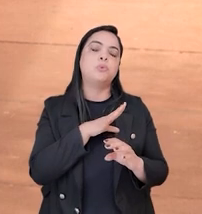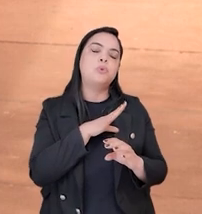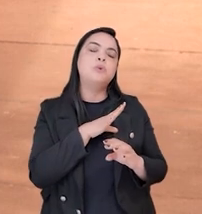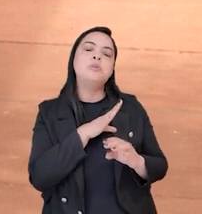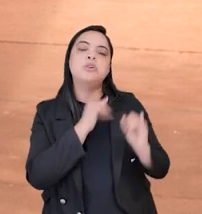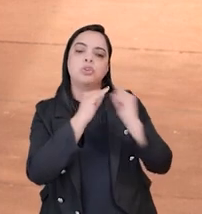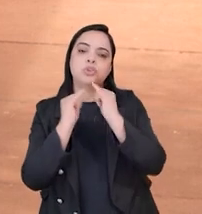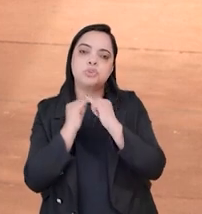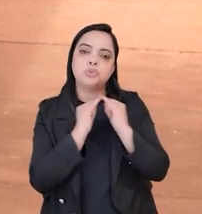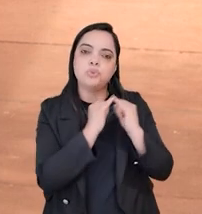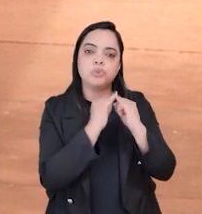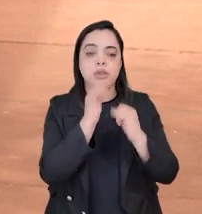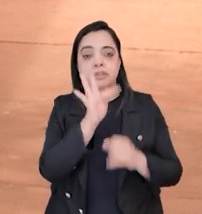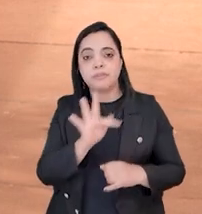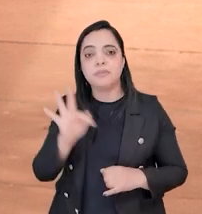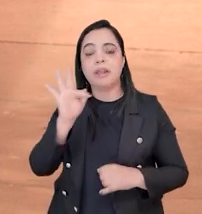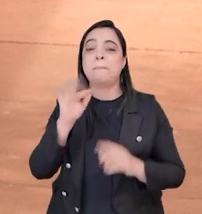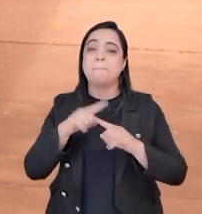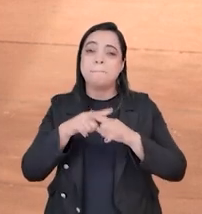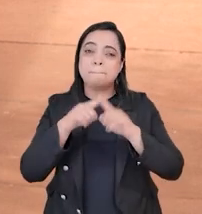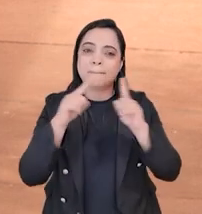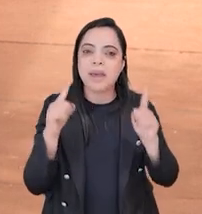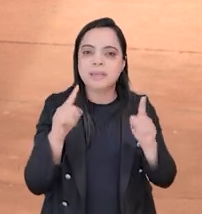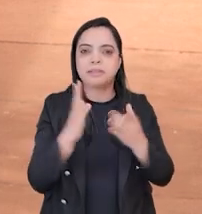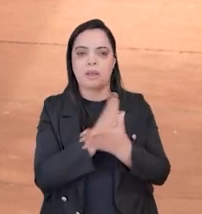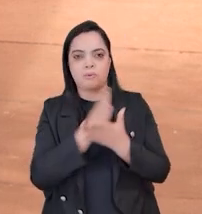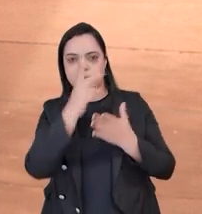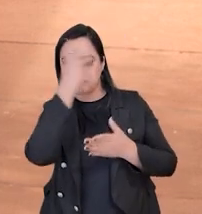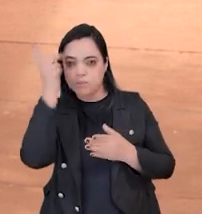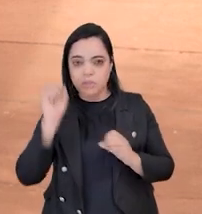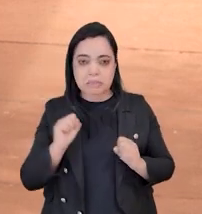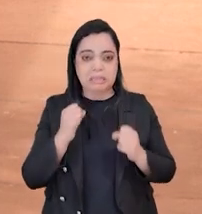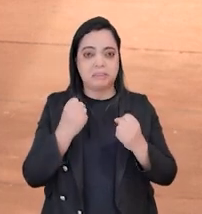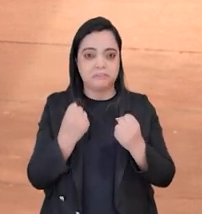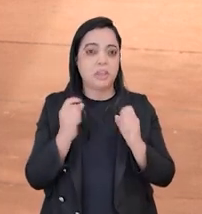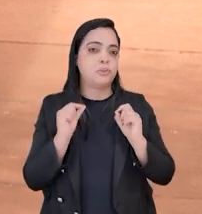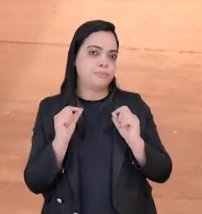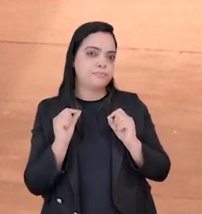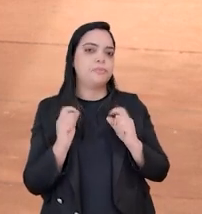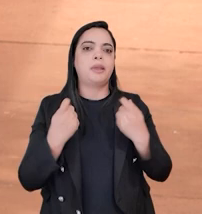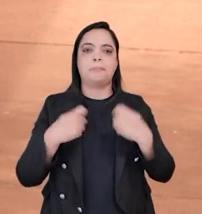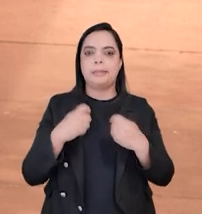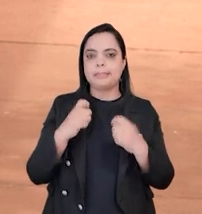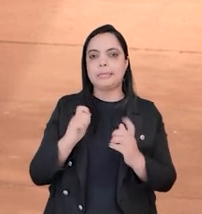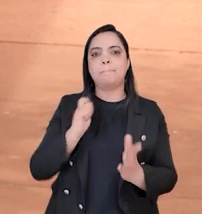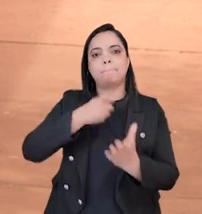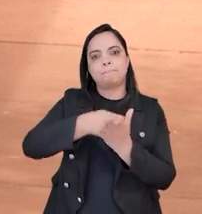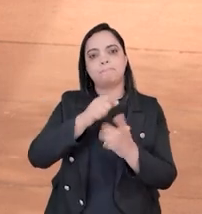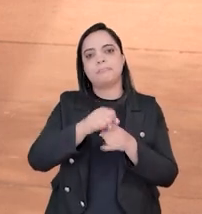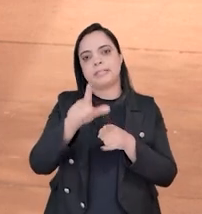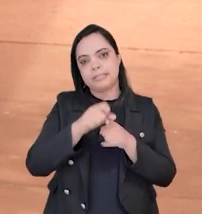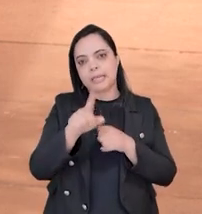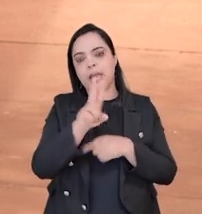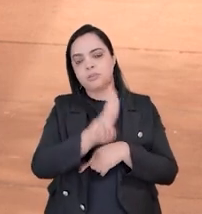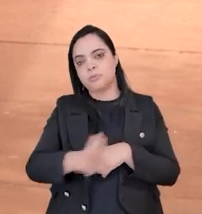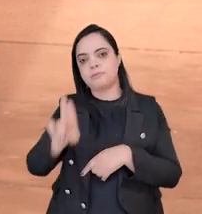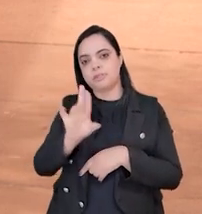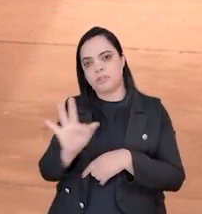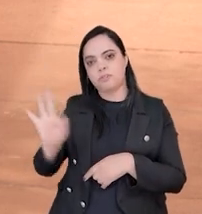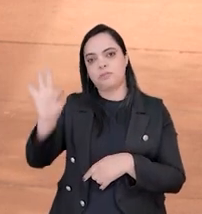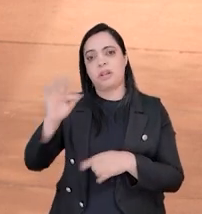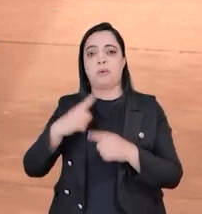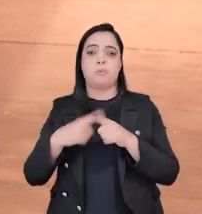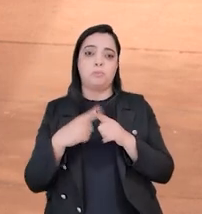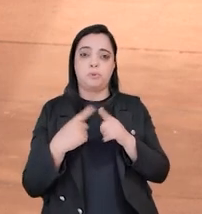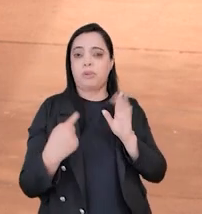que são geridos com recursos públicos aquele defenda que as universidades federais devam cobrar mensalidade sobre o